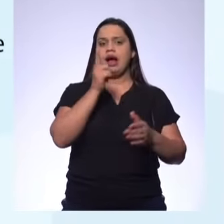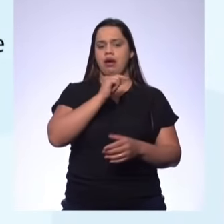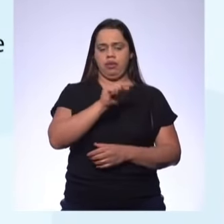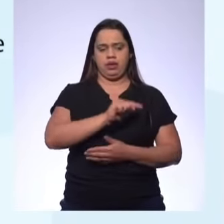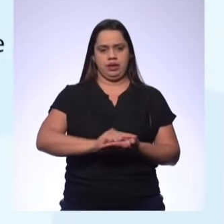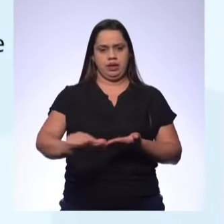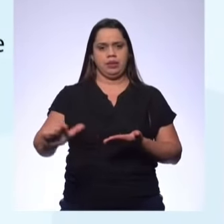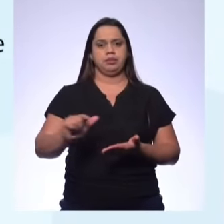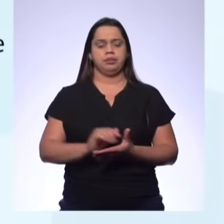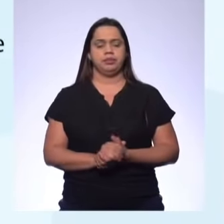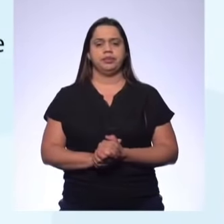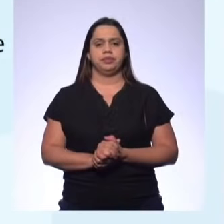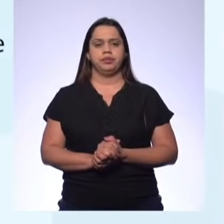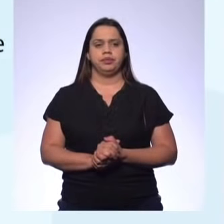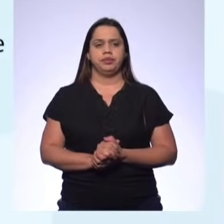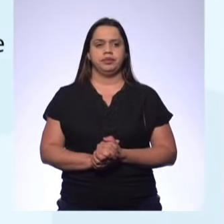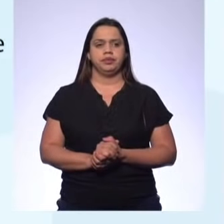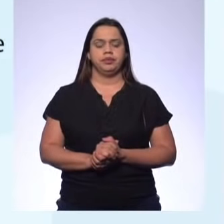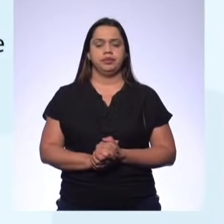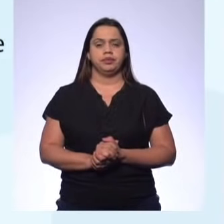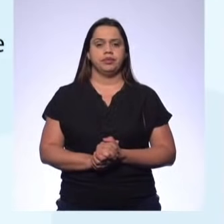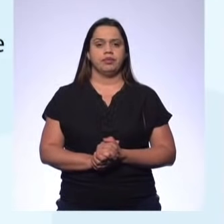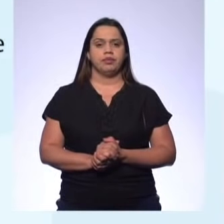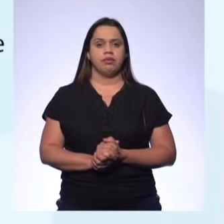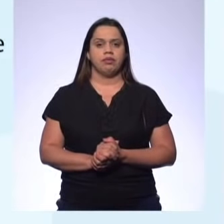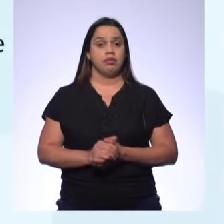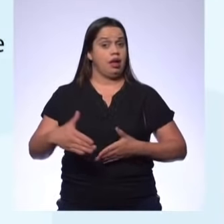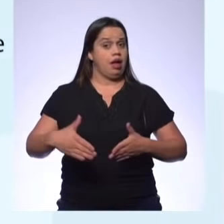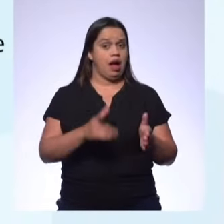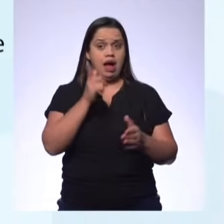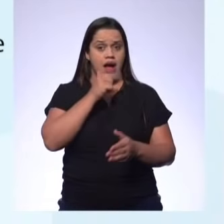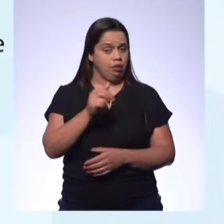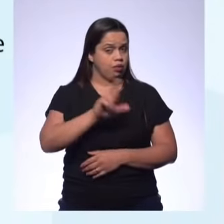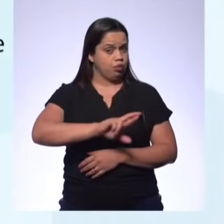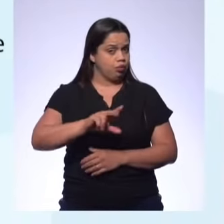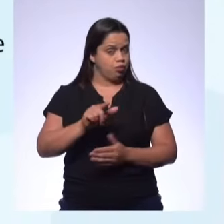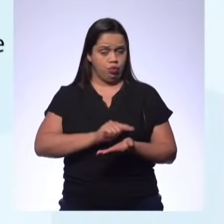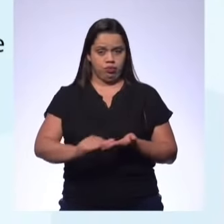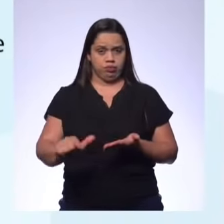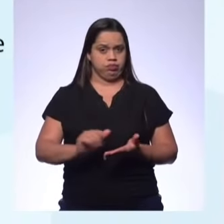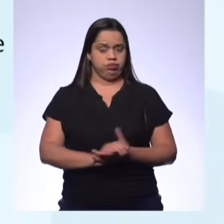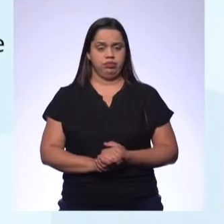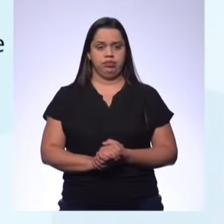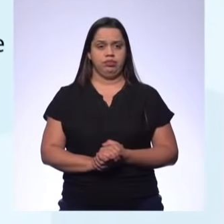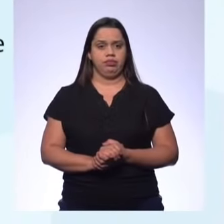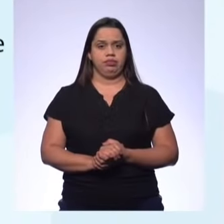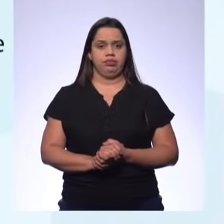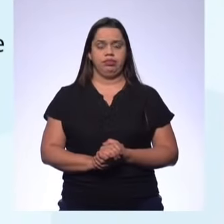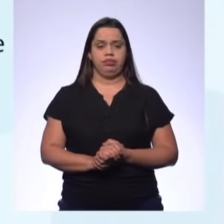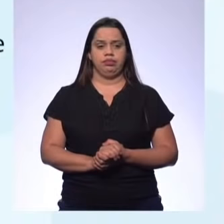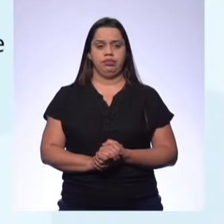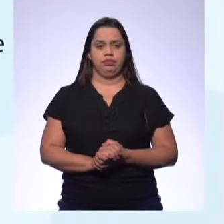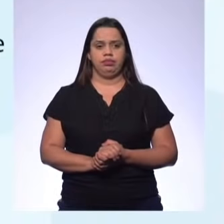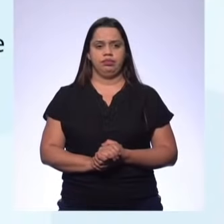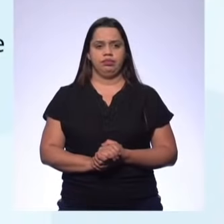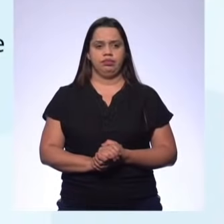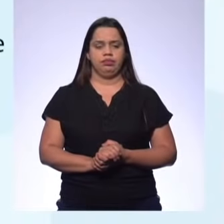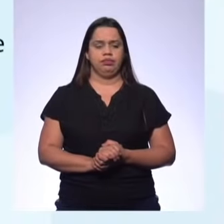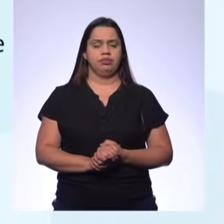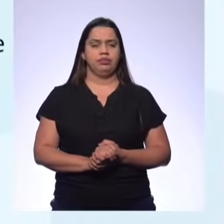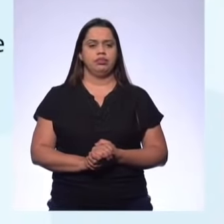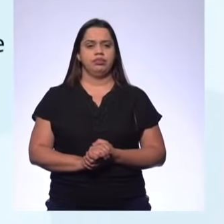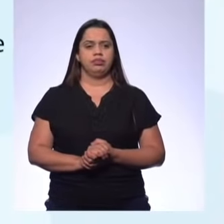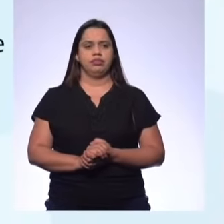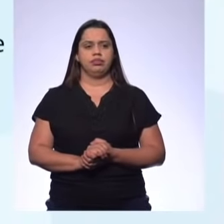clean. Os cursos de águas não são limpos. A quatro, do you consider your community prepared to